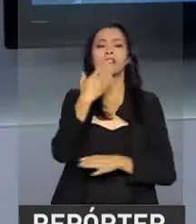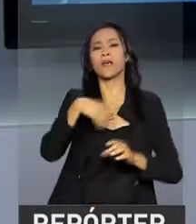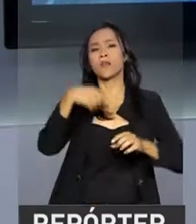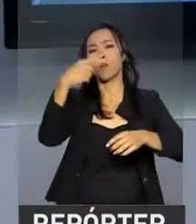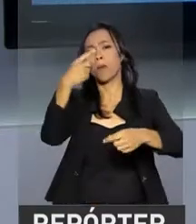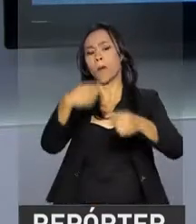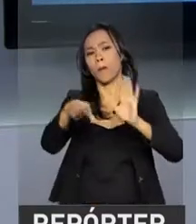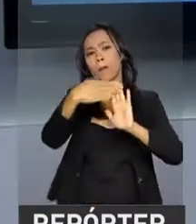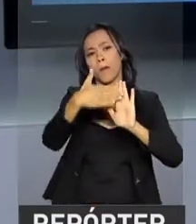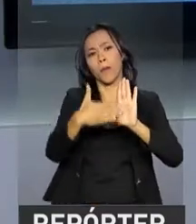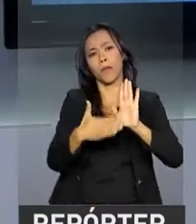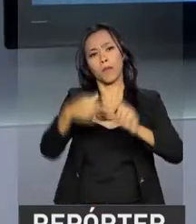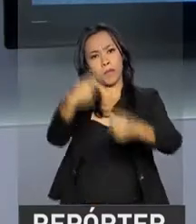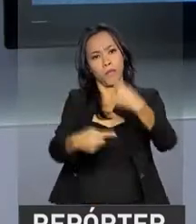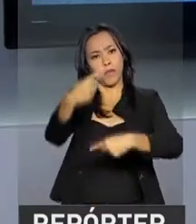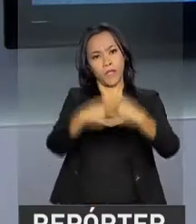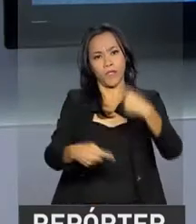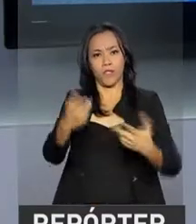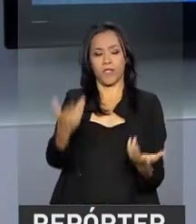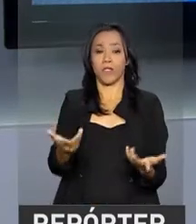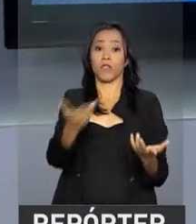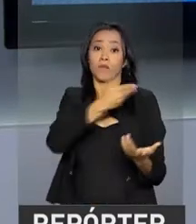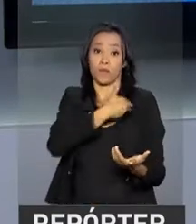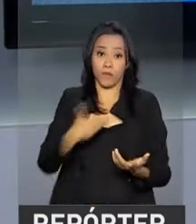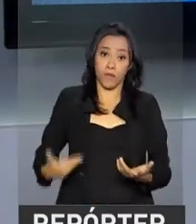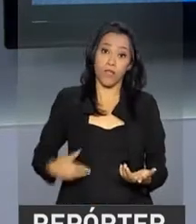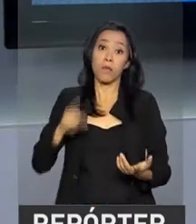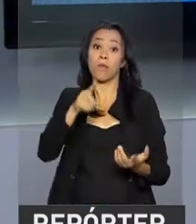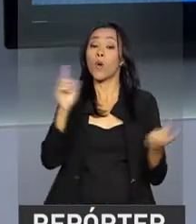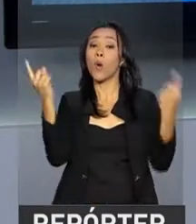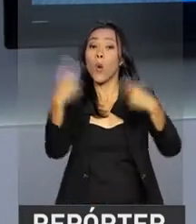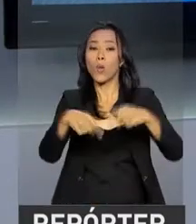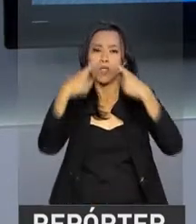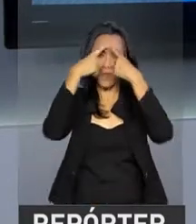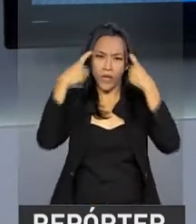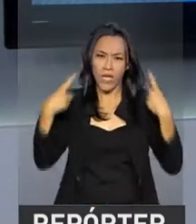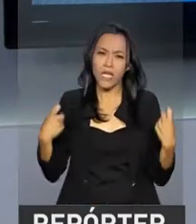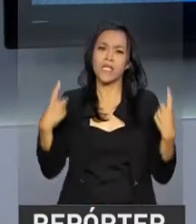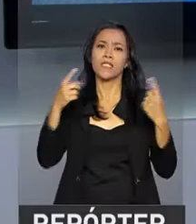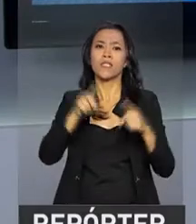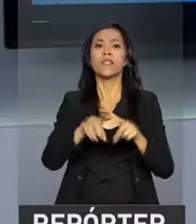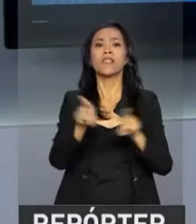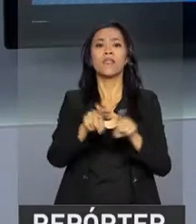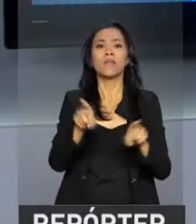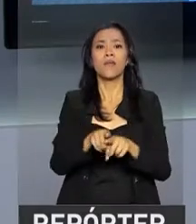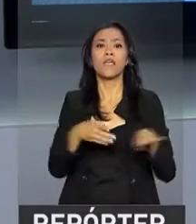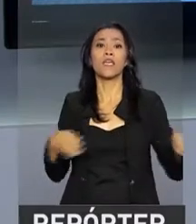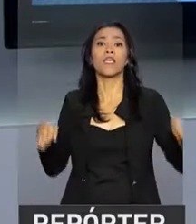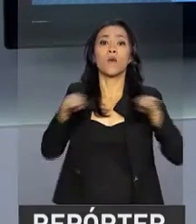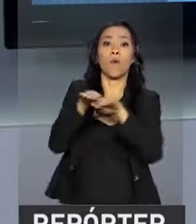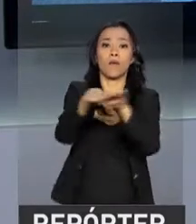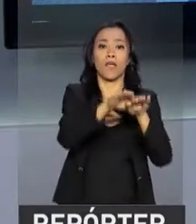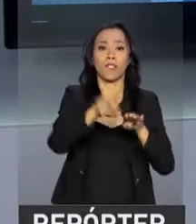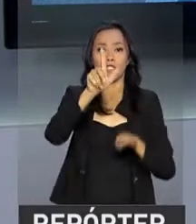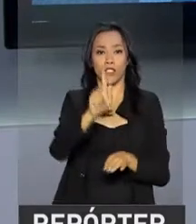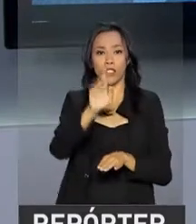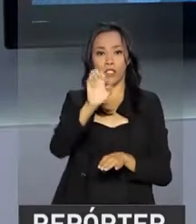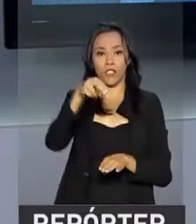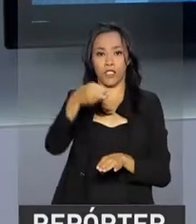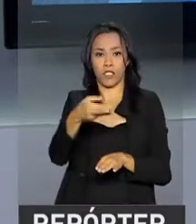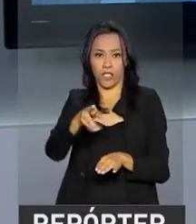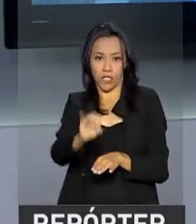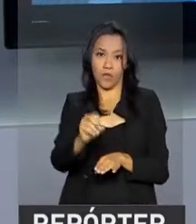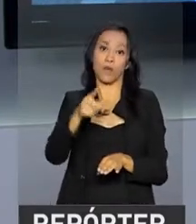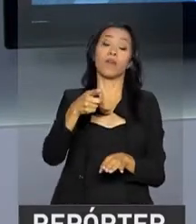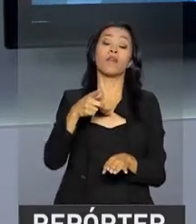de ações para combater as desigualdades de gênero ea violência contra a mulher o evento de apresentação do programa contou com a presença do presidente